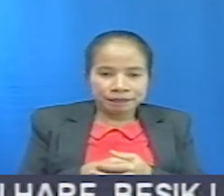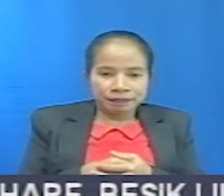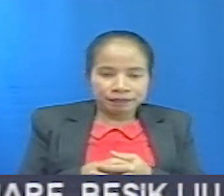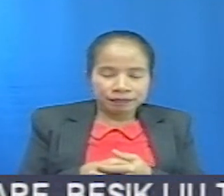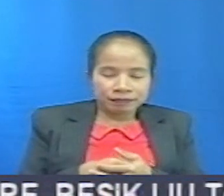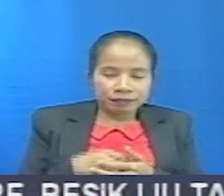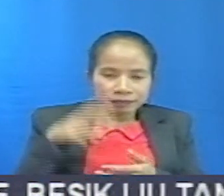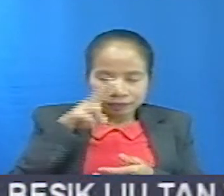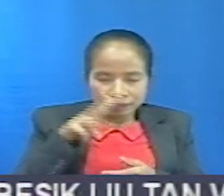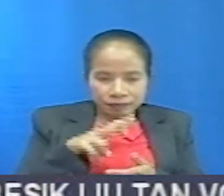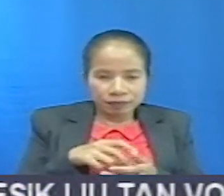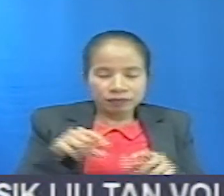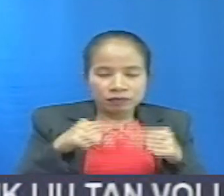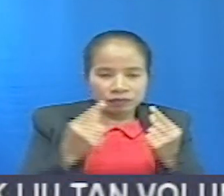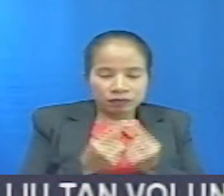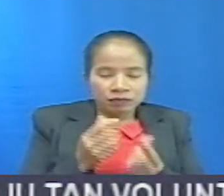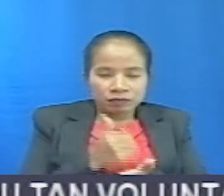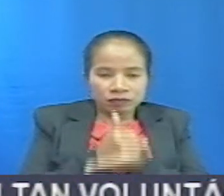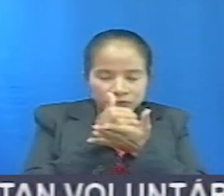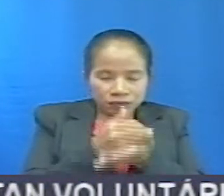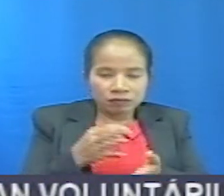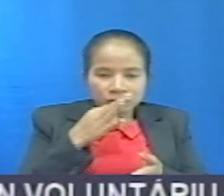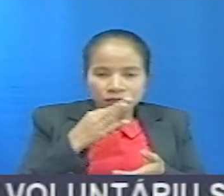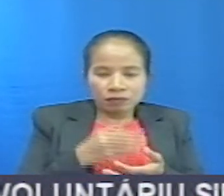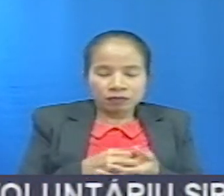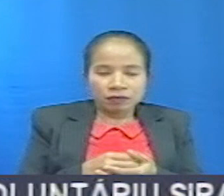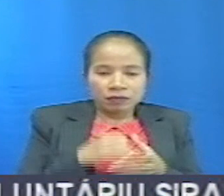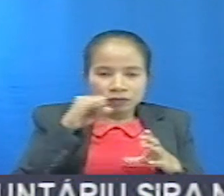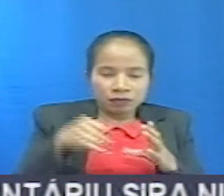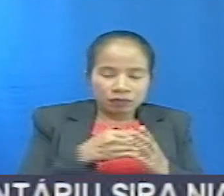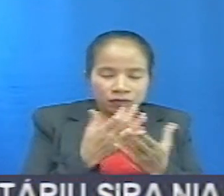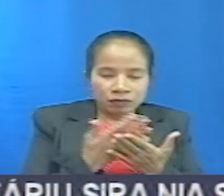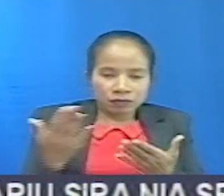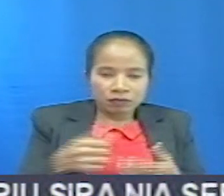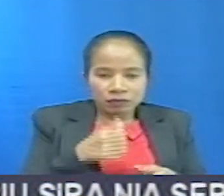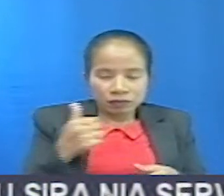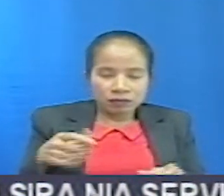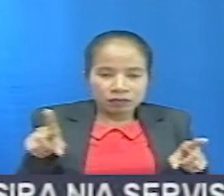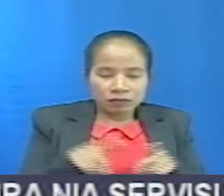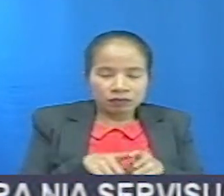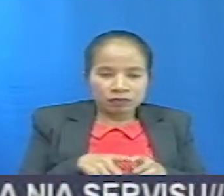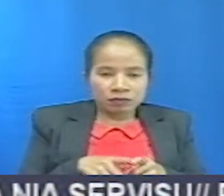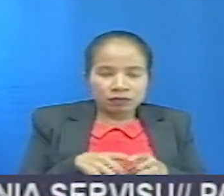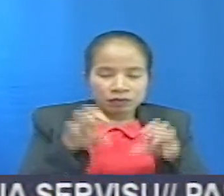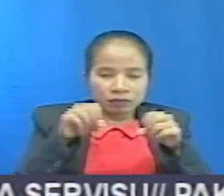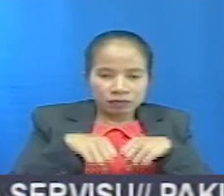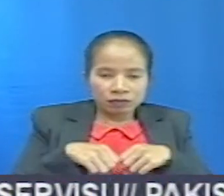Além de halo verificação, parte da equipa mostra apoio queres a iam básico, inclui material selo, canessan lona,